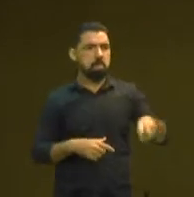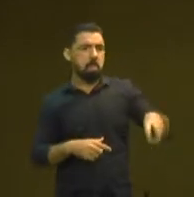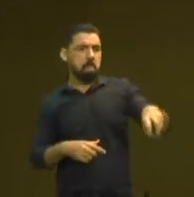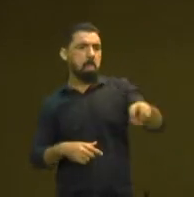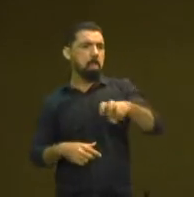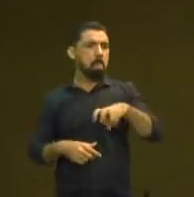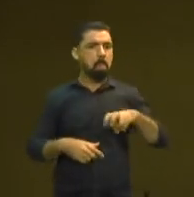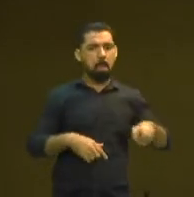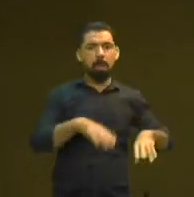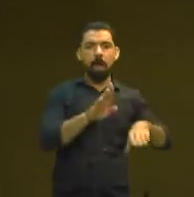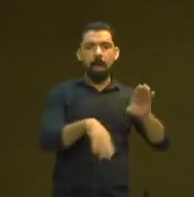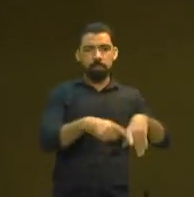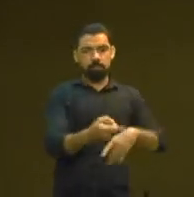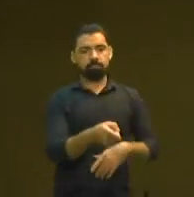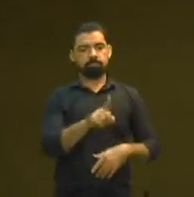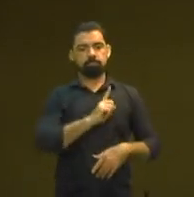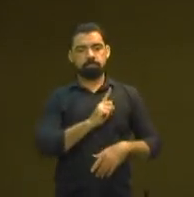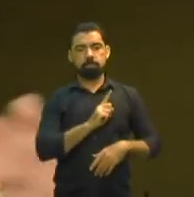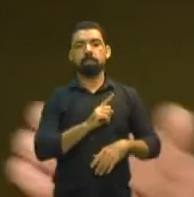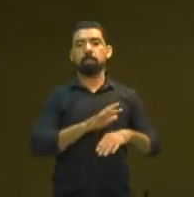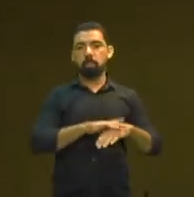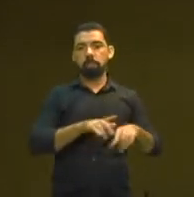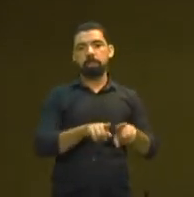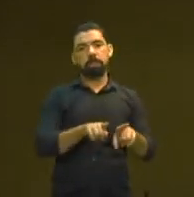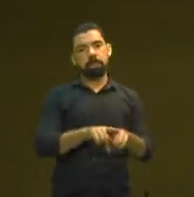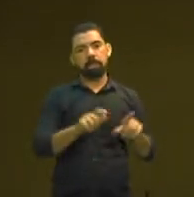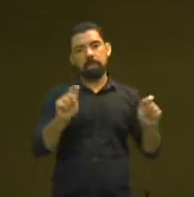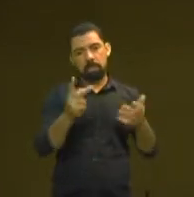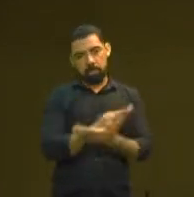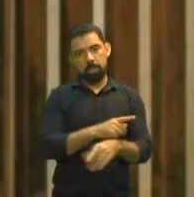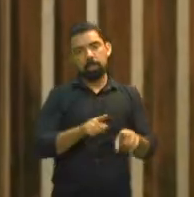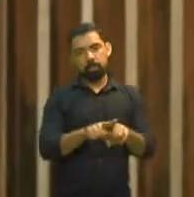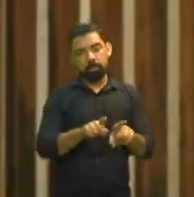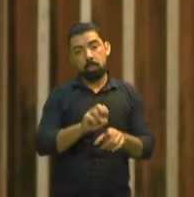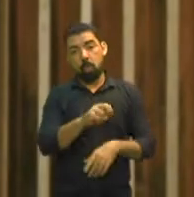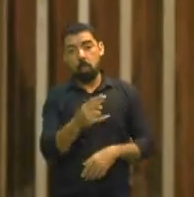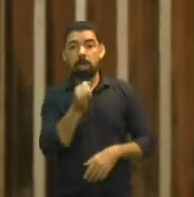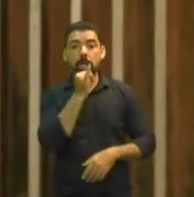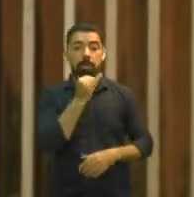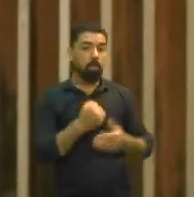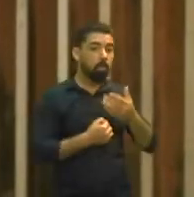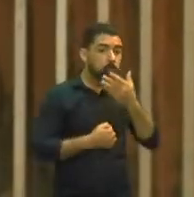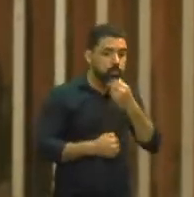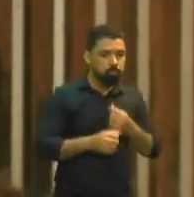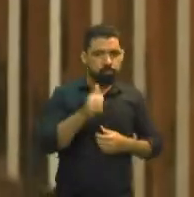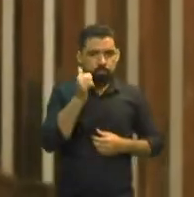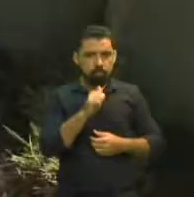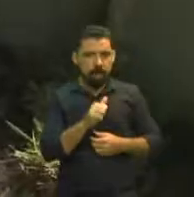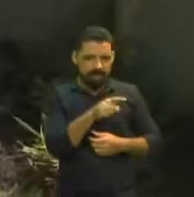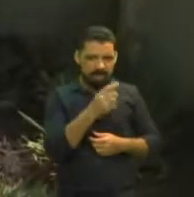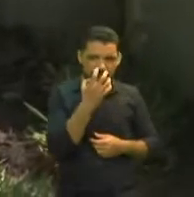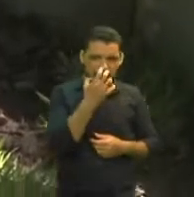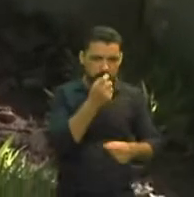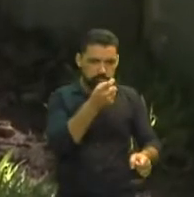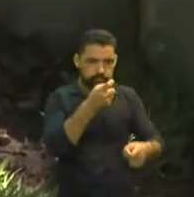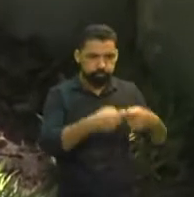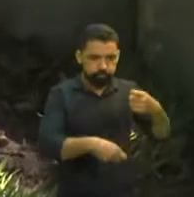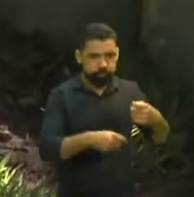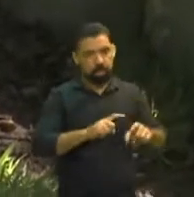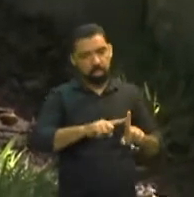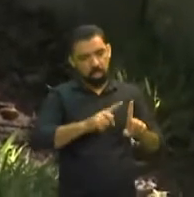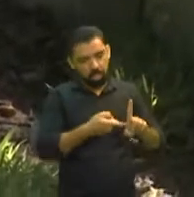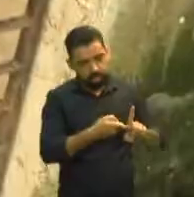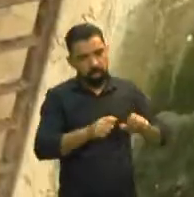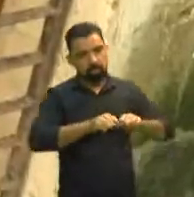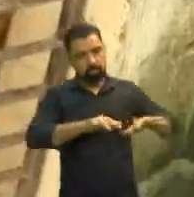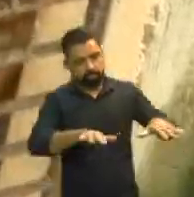acaba estando apto a reproduzir um macho quando encontra a fêmea, e a fêmea também se encontrar o macho. Então, muitas vezes, a fêmea, principalmente,